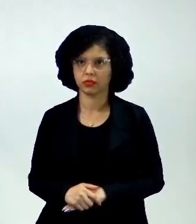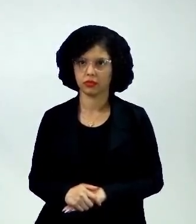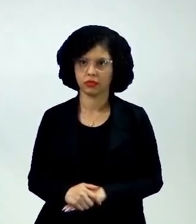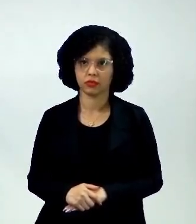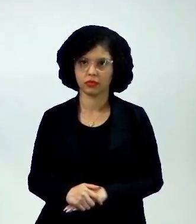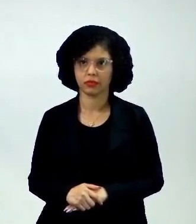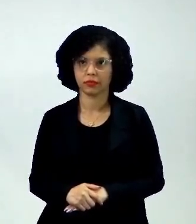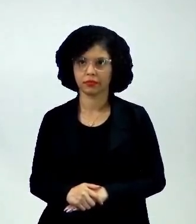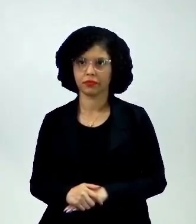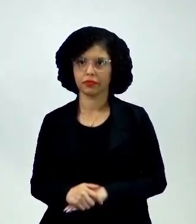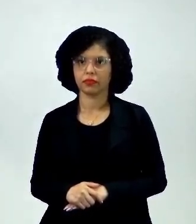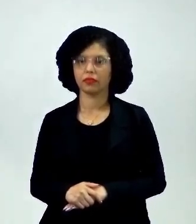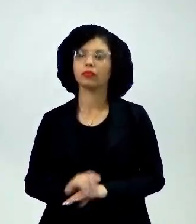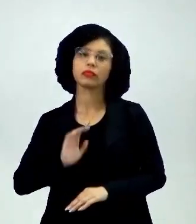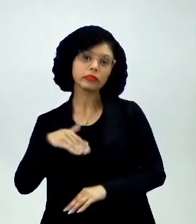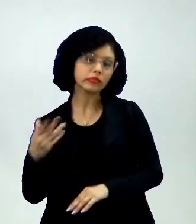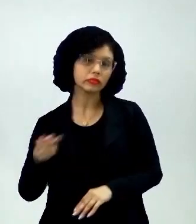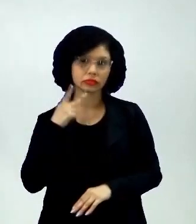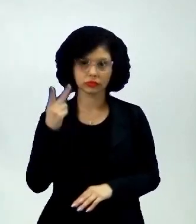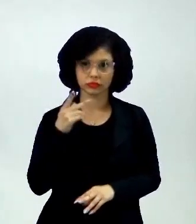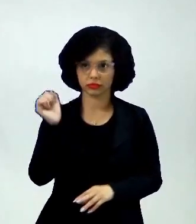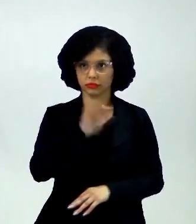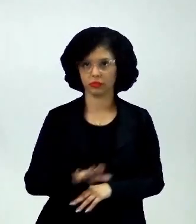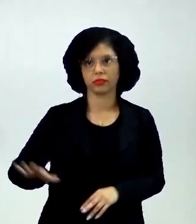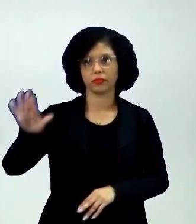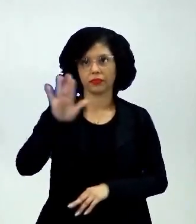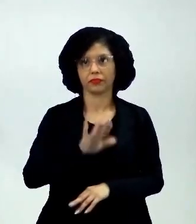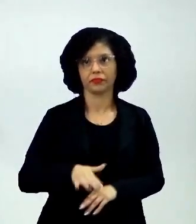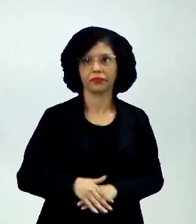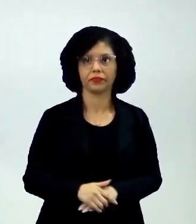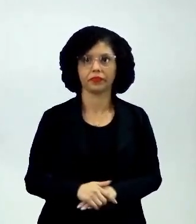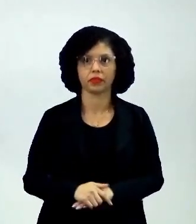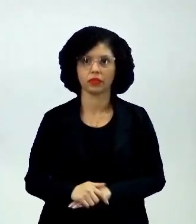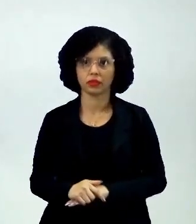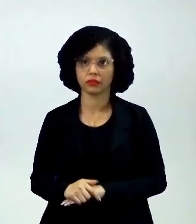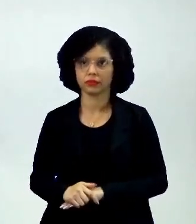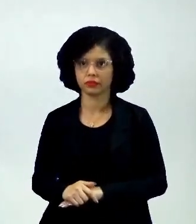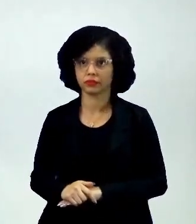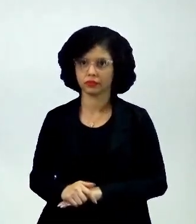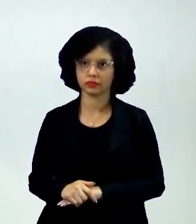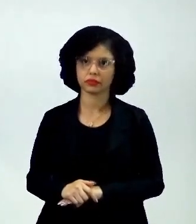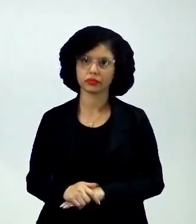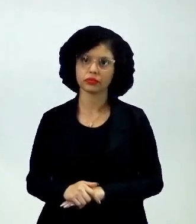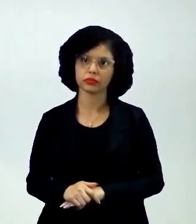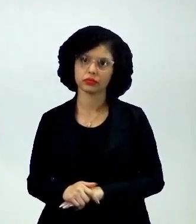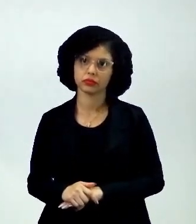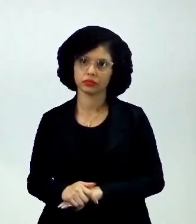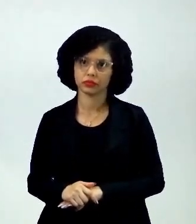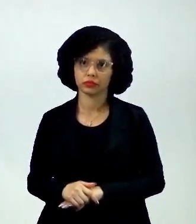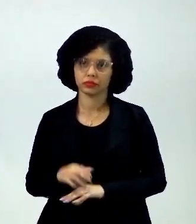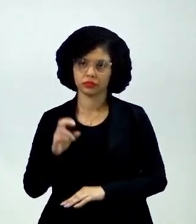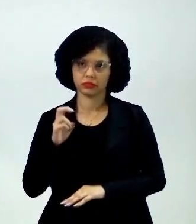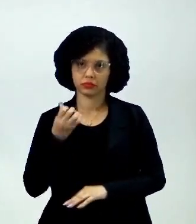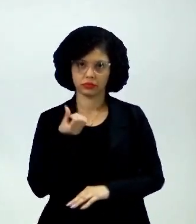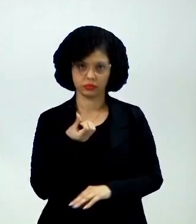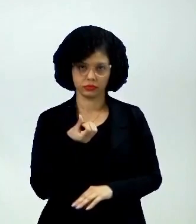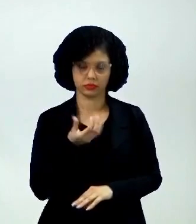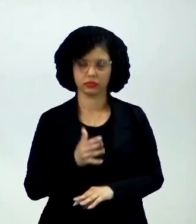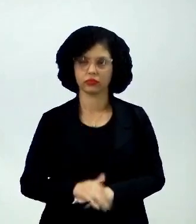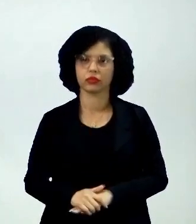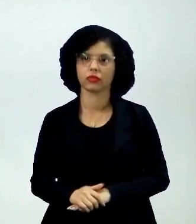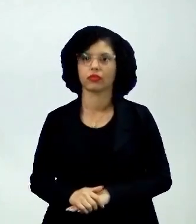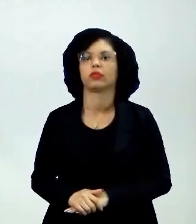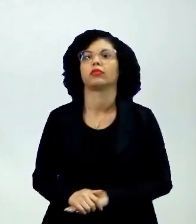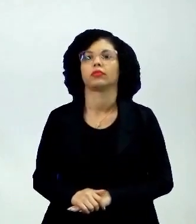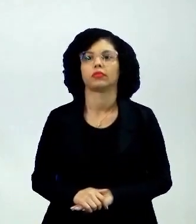E aqui eu vou ter outro. Quando eu estiver falando de área, eu vou contar por dentro, ó. 1, 2, 3, 4, 5,